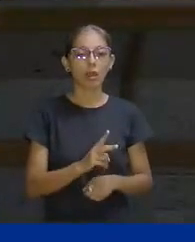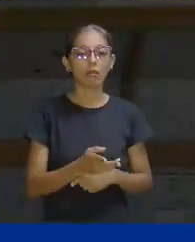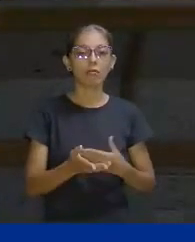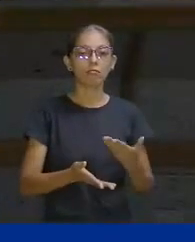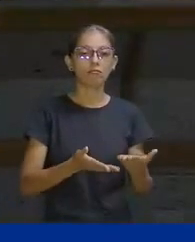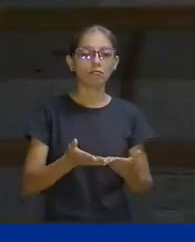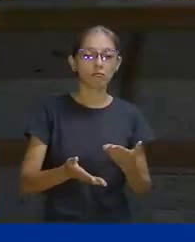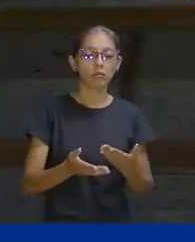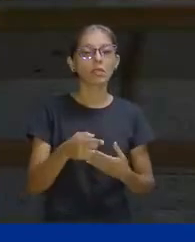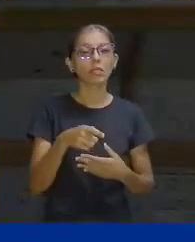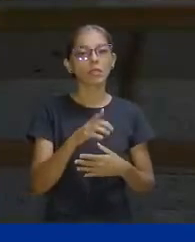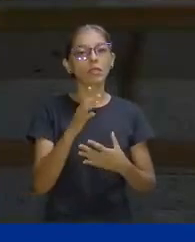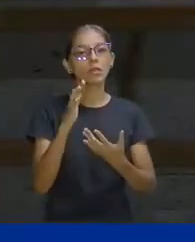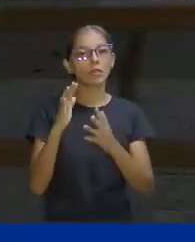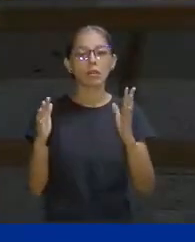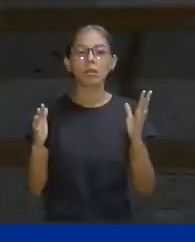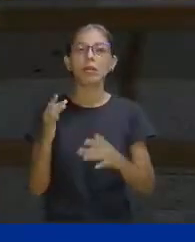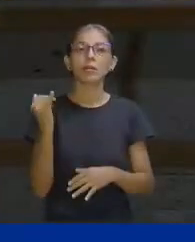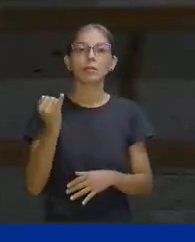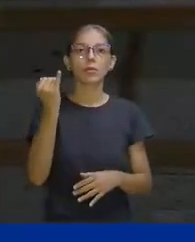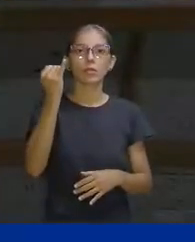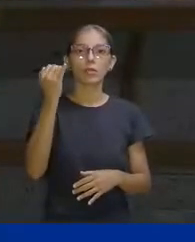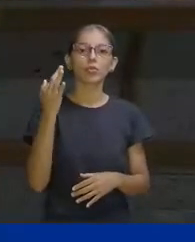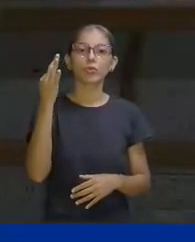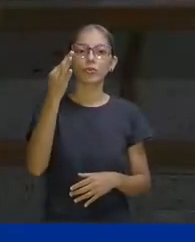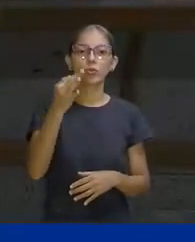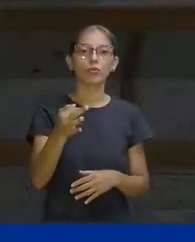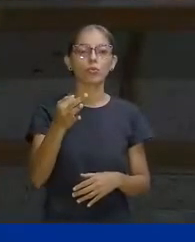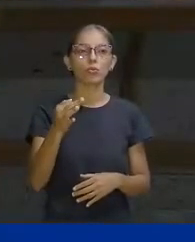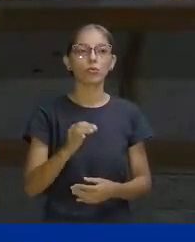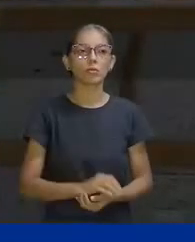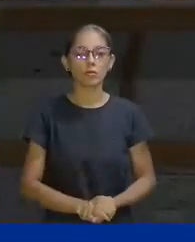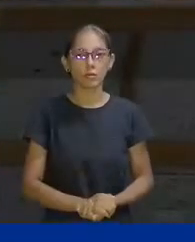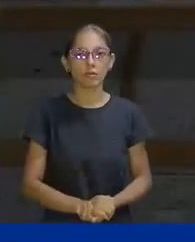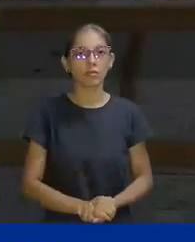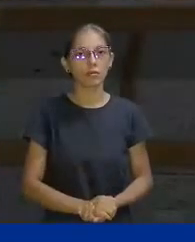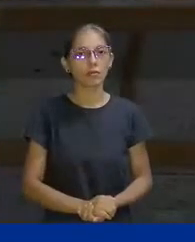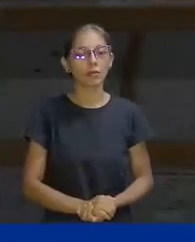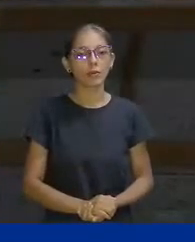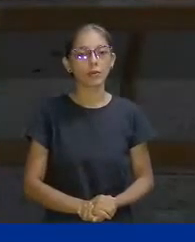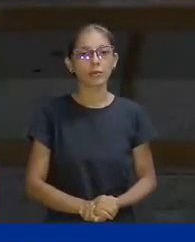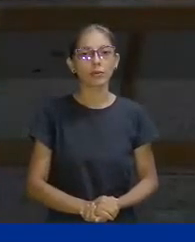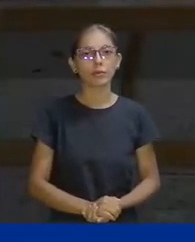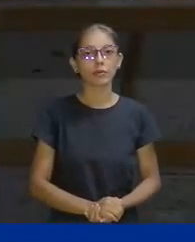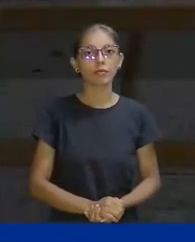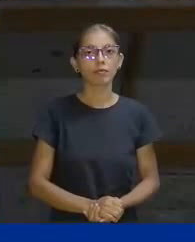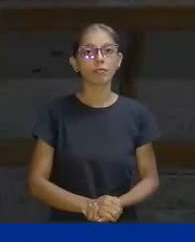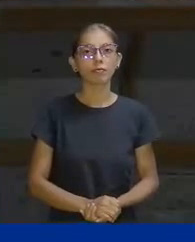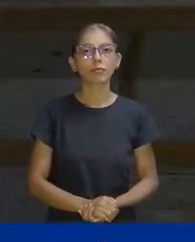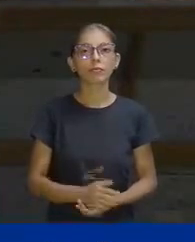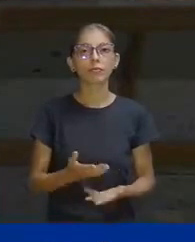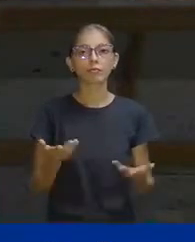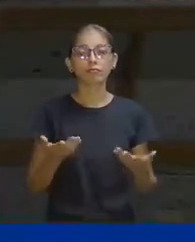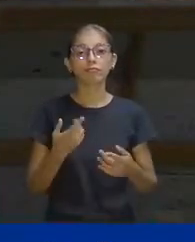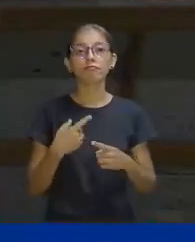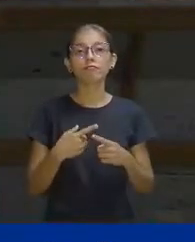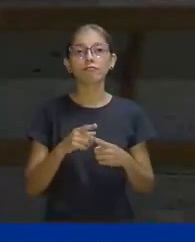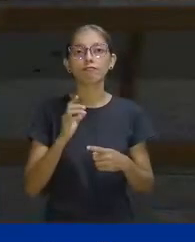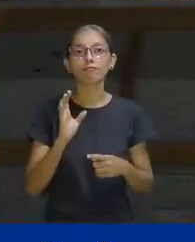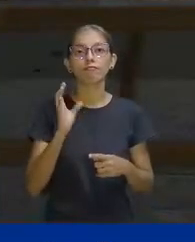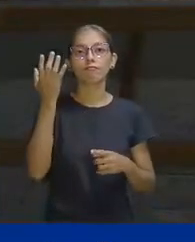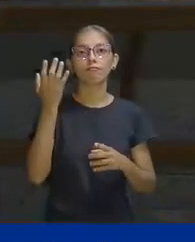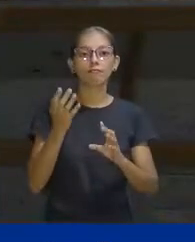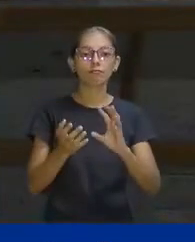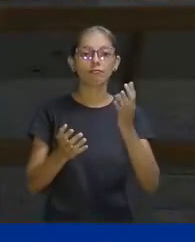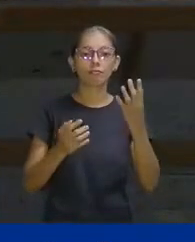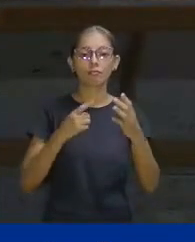ambiente é fundamental para as gerações futuras, não só para o presente. Nós já estamos vivendo algumas das mazelas climáticas em